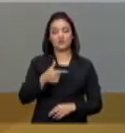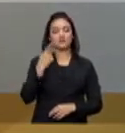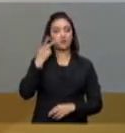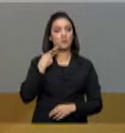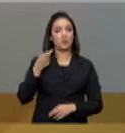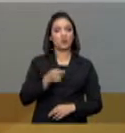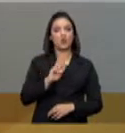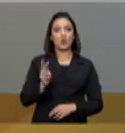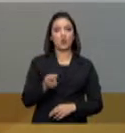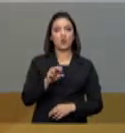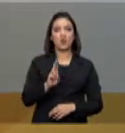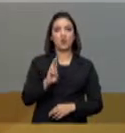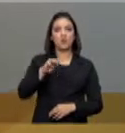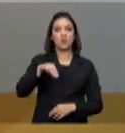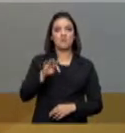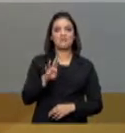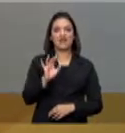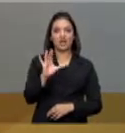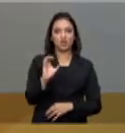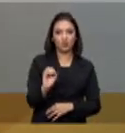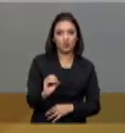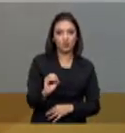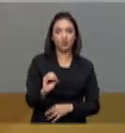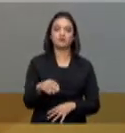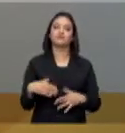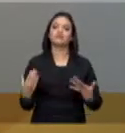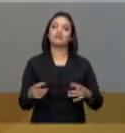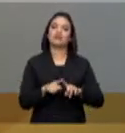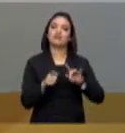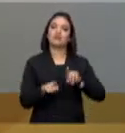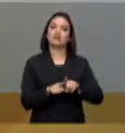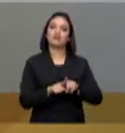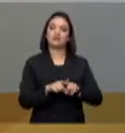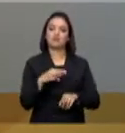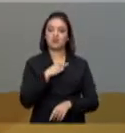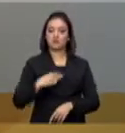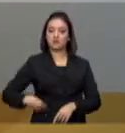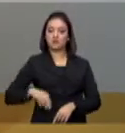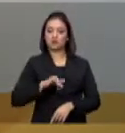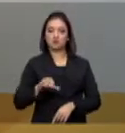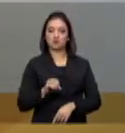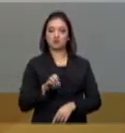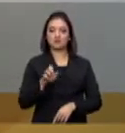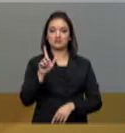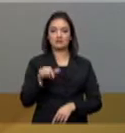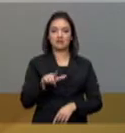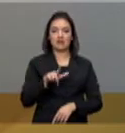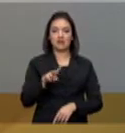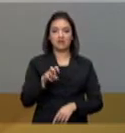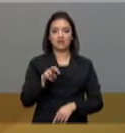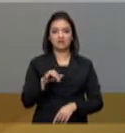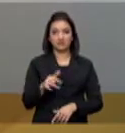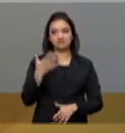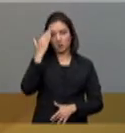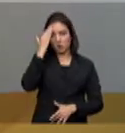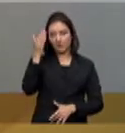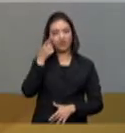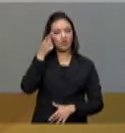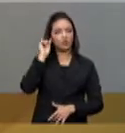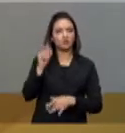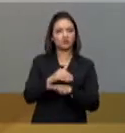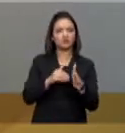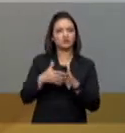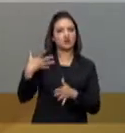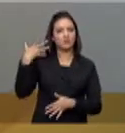Max Telesca e ministro José Levi, a quem agradeço todos pelas palavras ontem